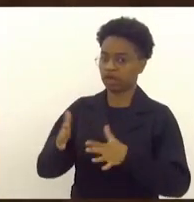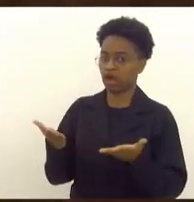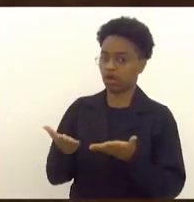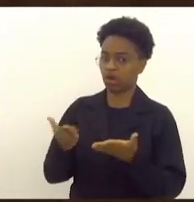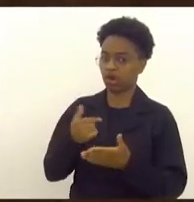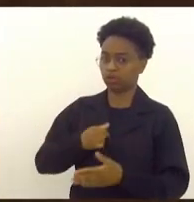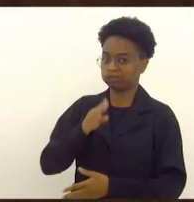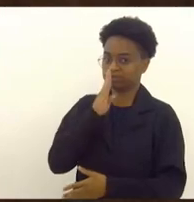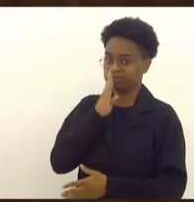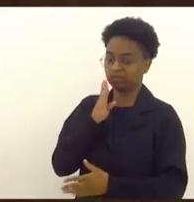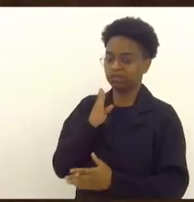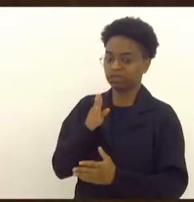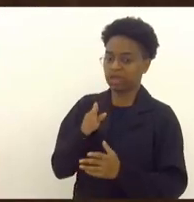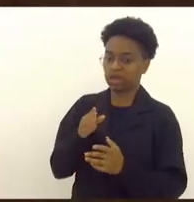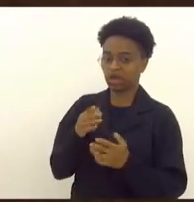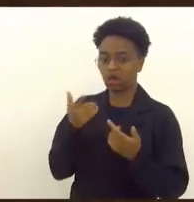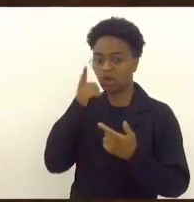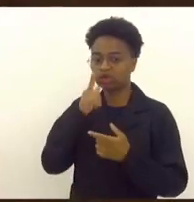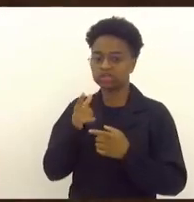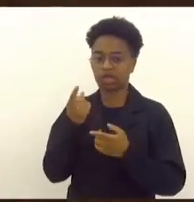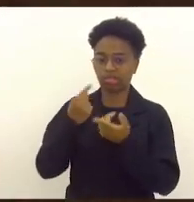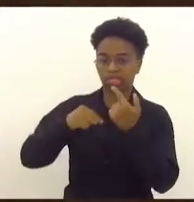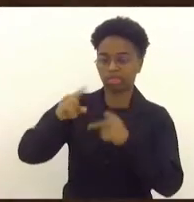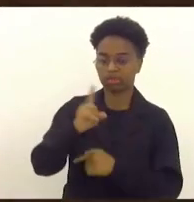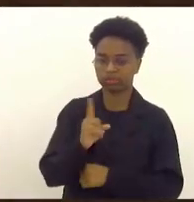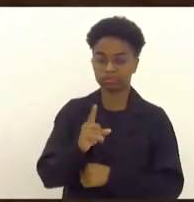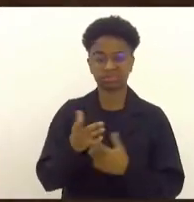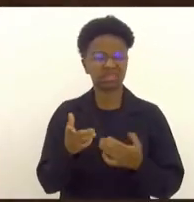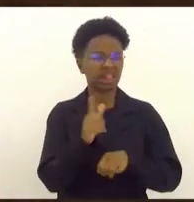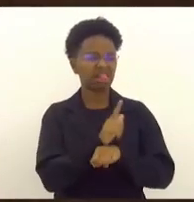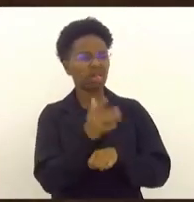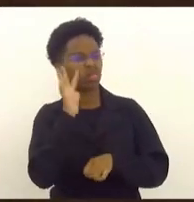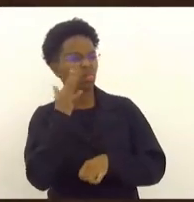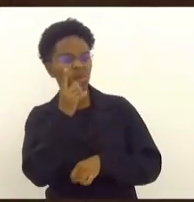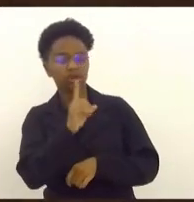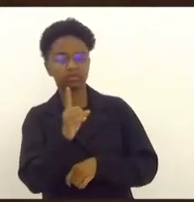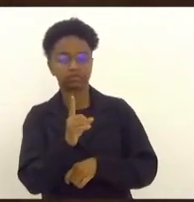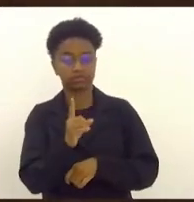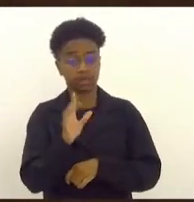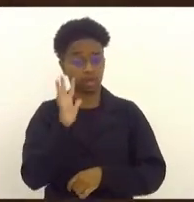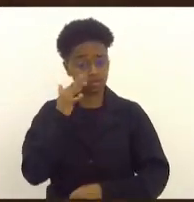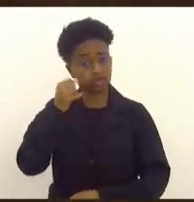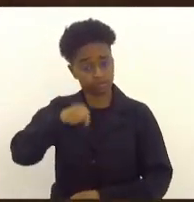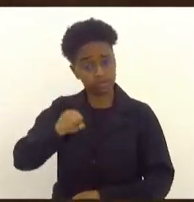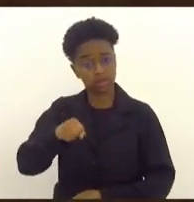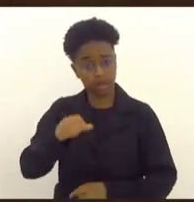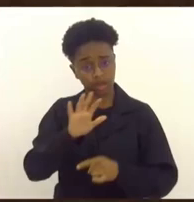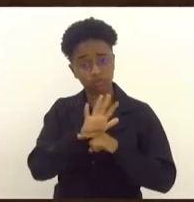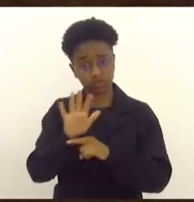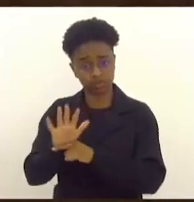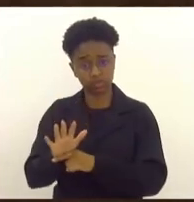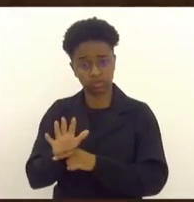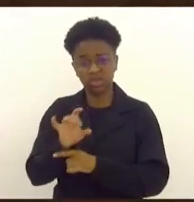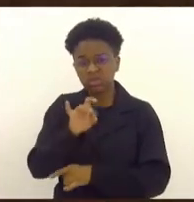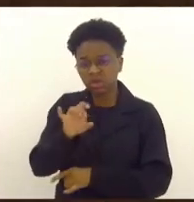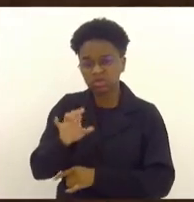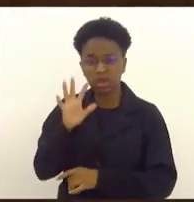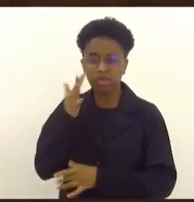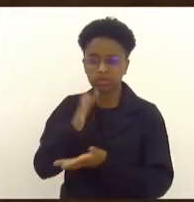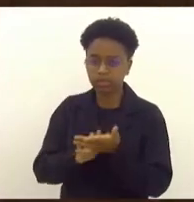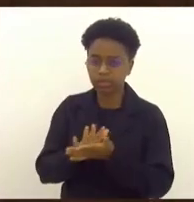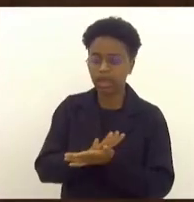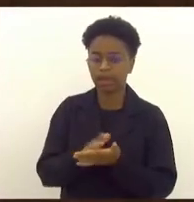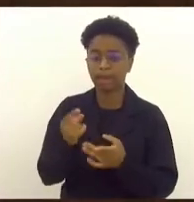dessa vez Então acho a vossa iniciativa não resolve violência resolve ajuda sozinho nada resolve